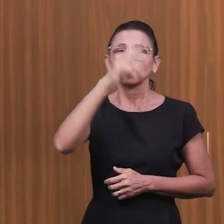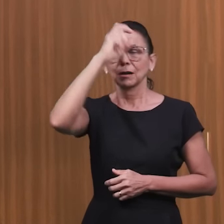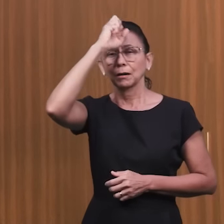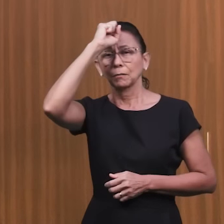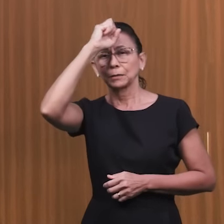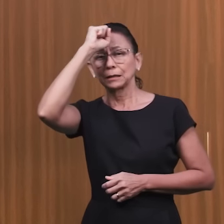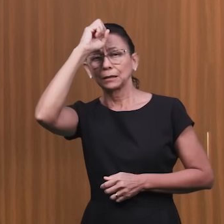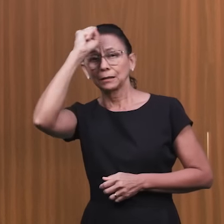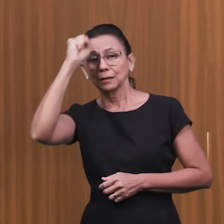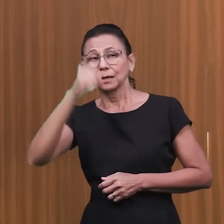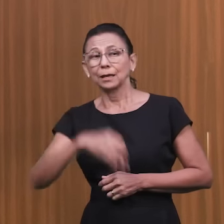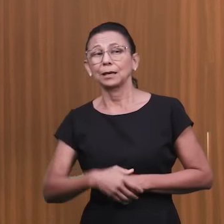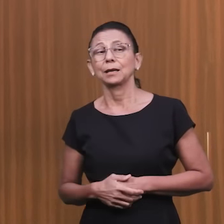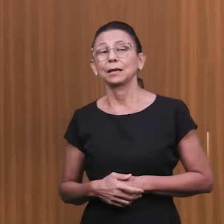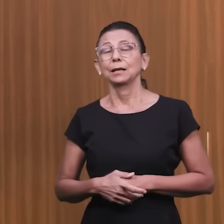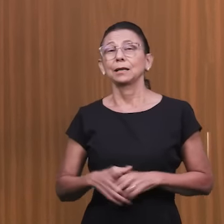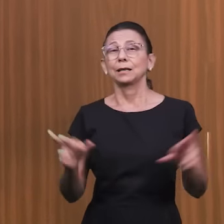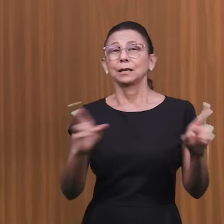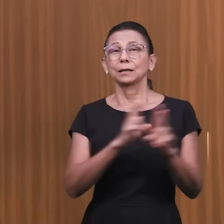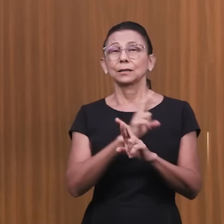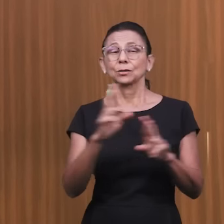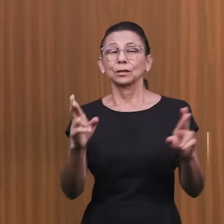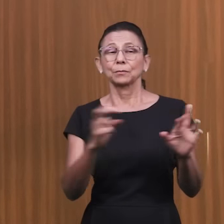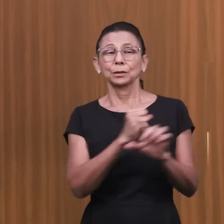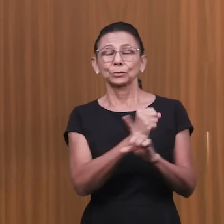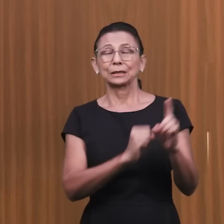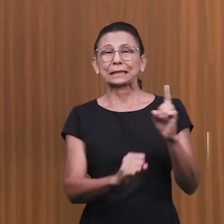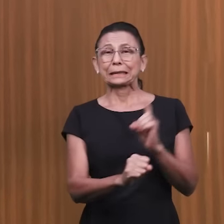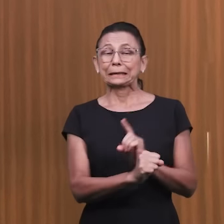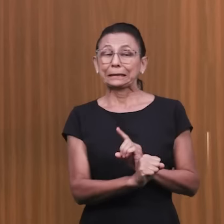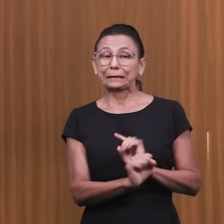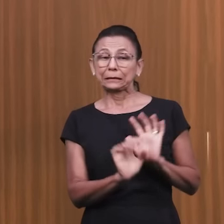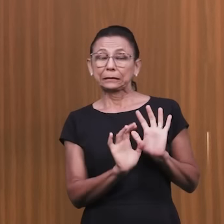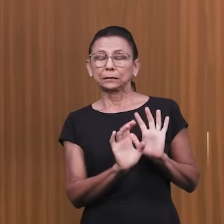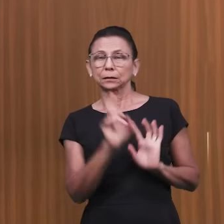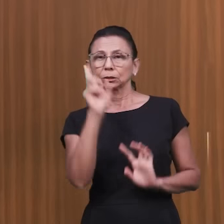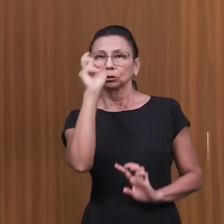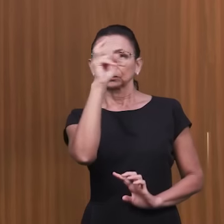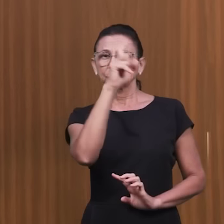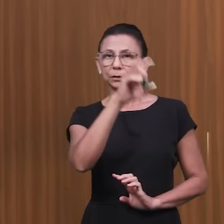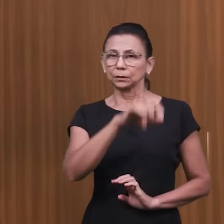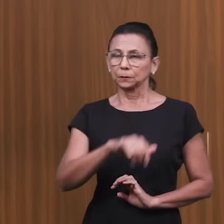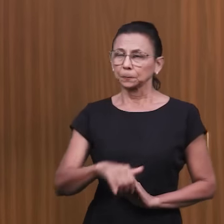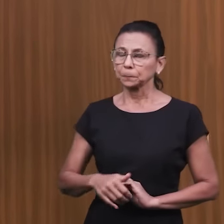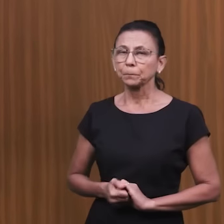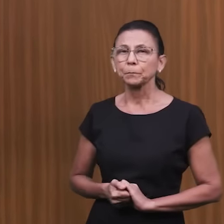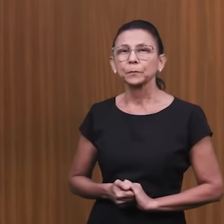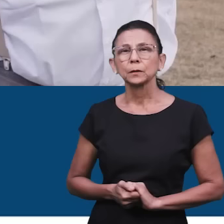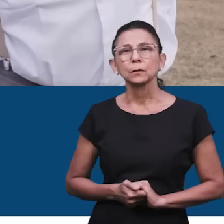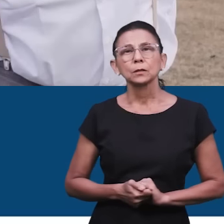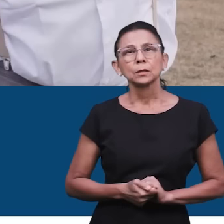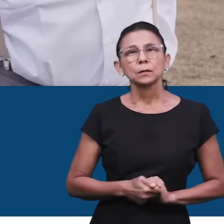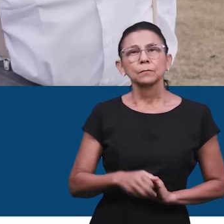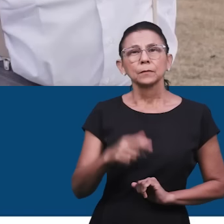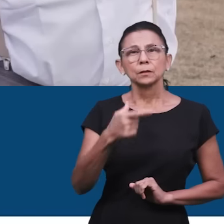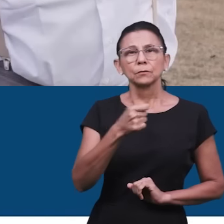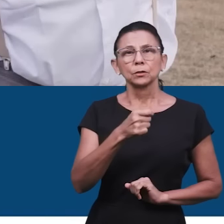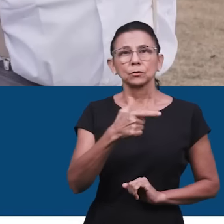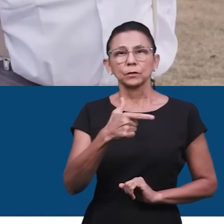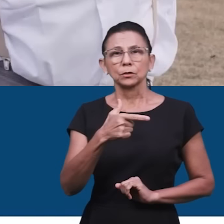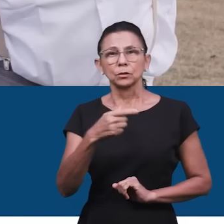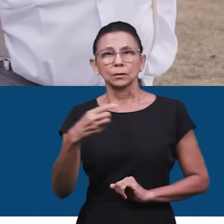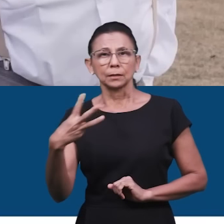de comprometimento social e necessitam de um suporte maior. No dia 15 de junho de